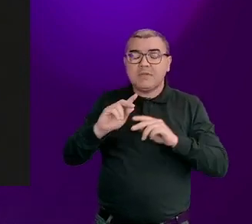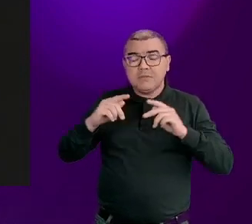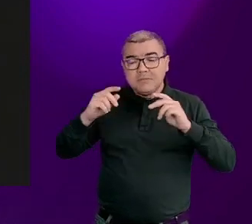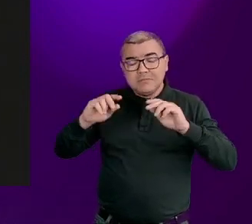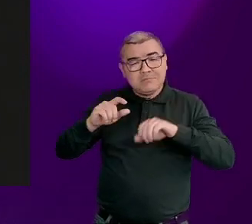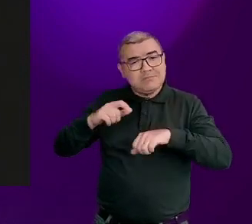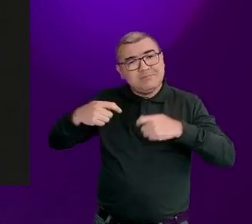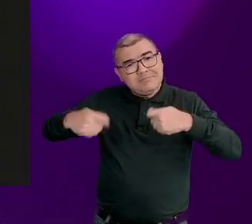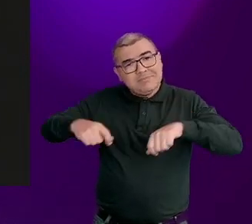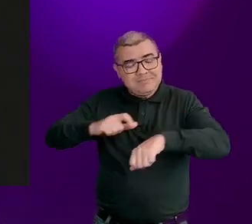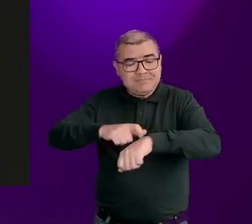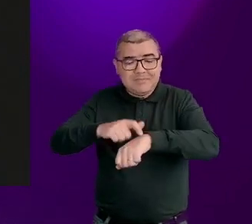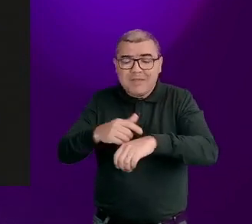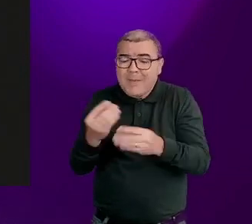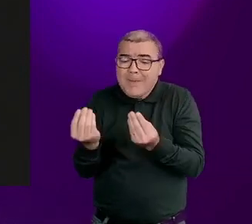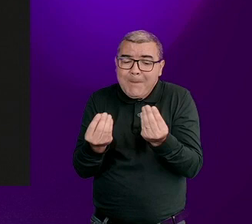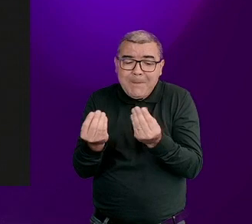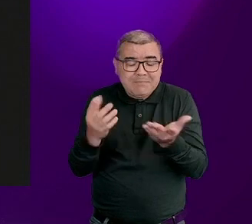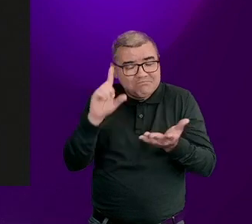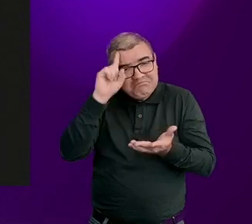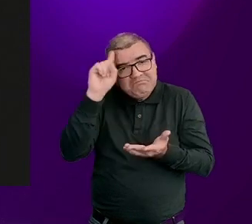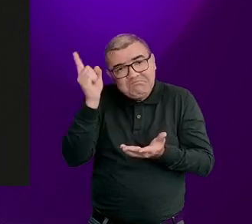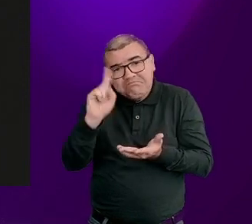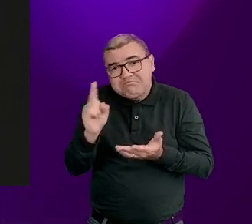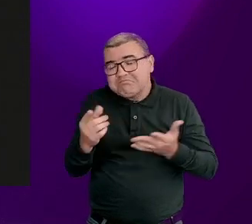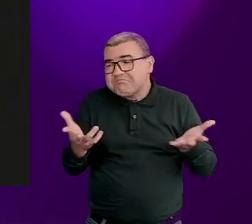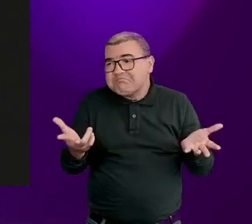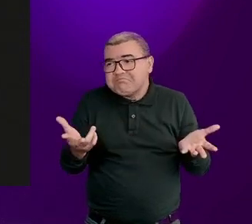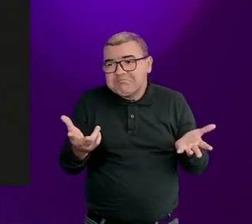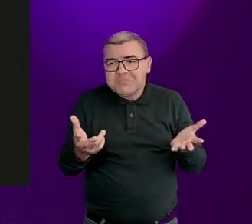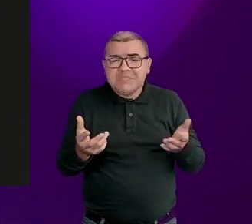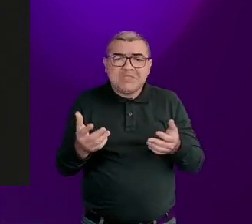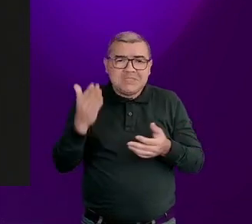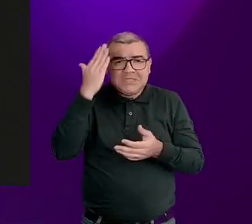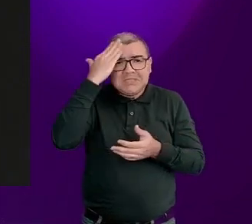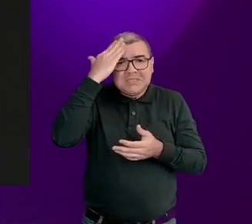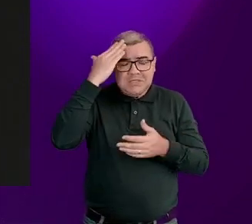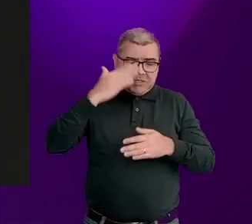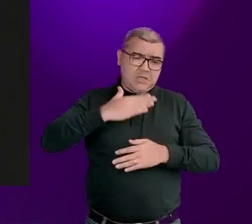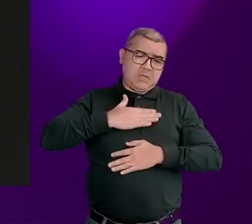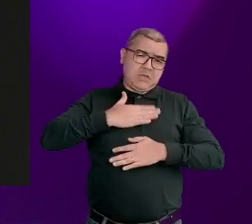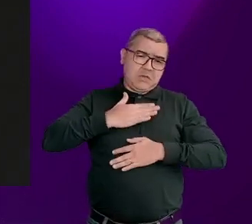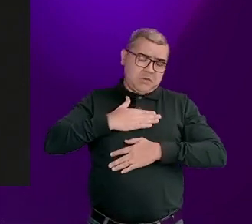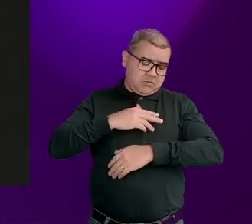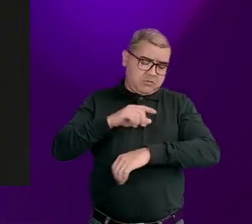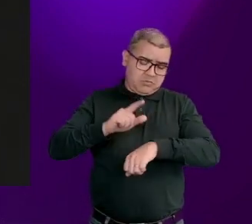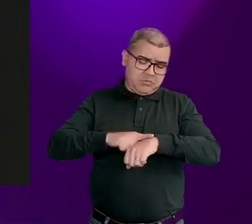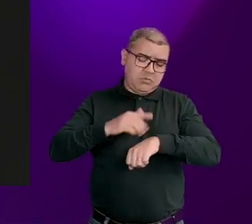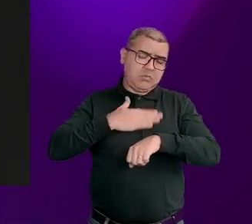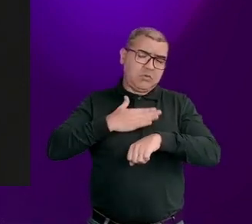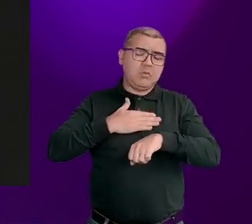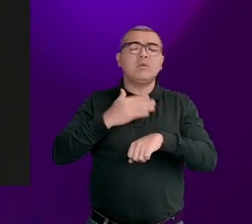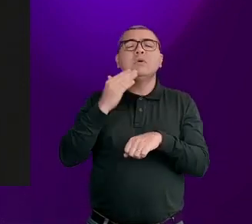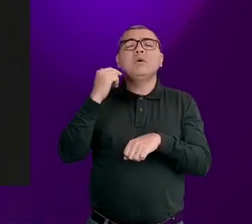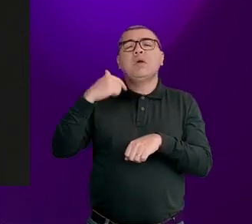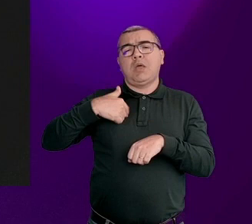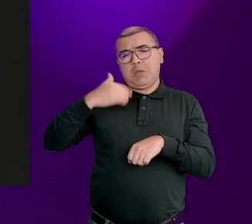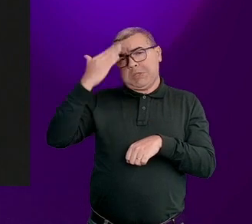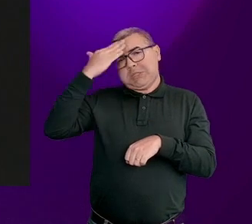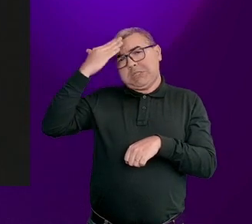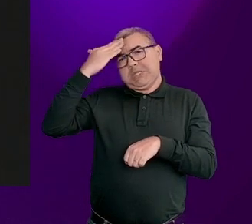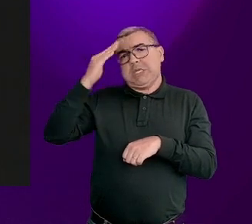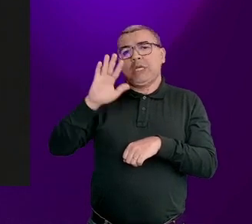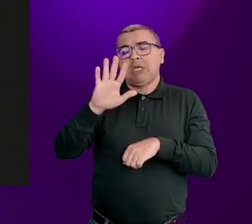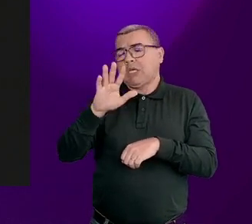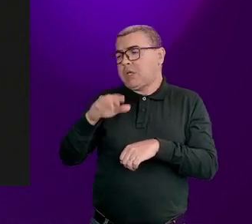acho que assim, eu não sei como resolver, né, privada mente, né? Eu sei porque eu sou dona do meu tempo, então eu marco uma